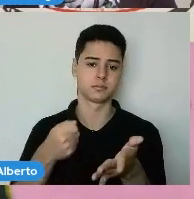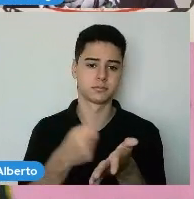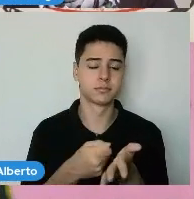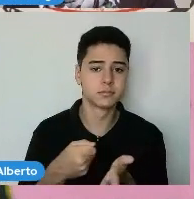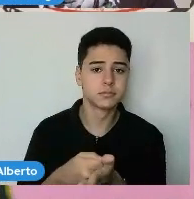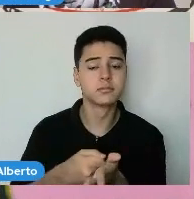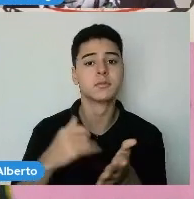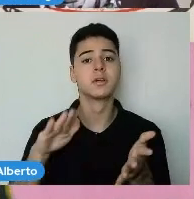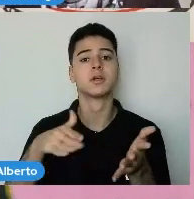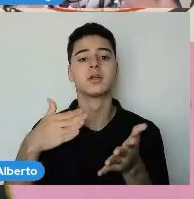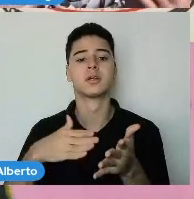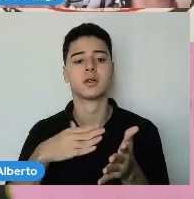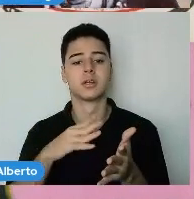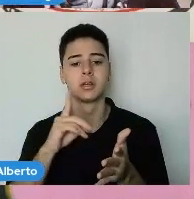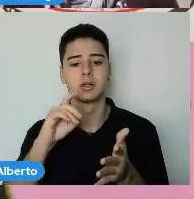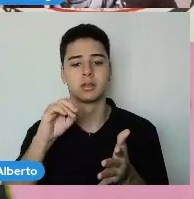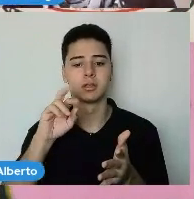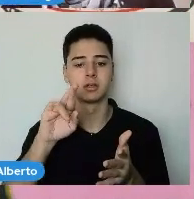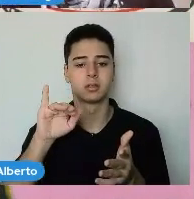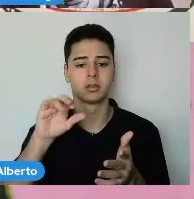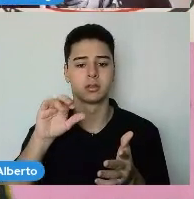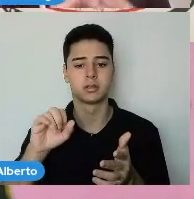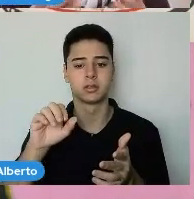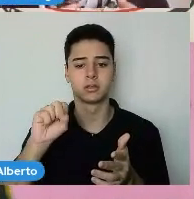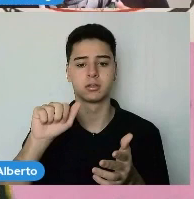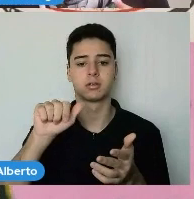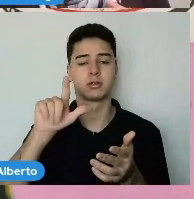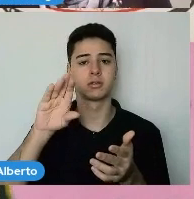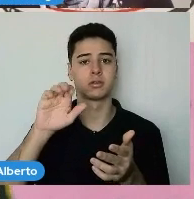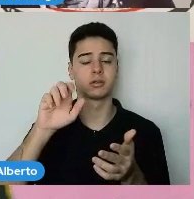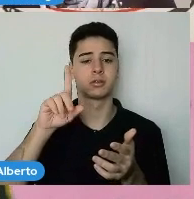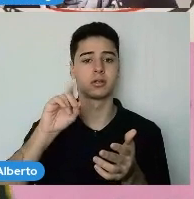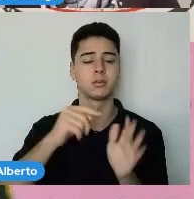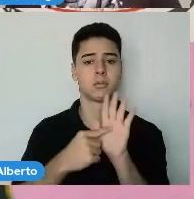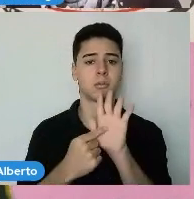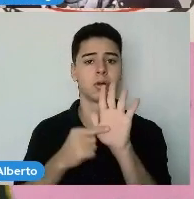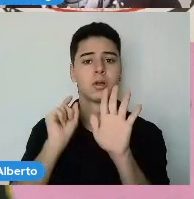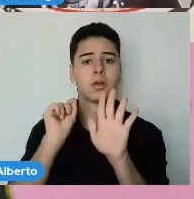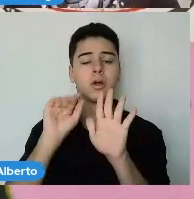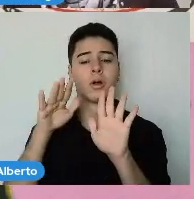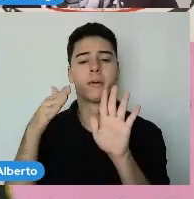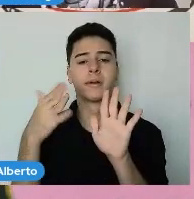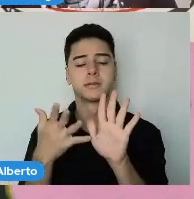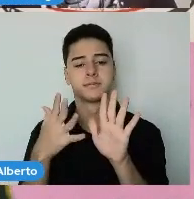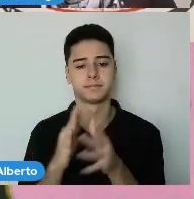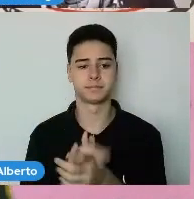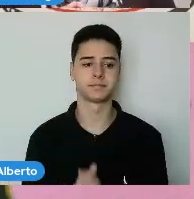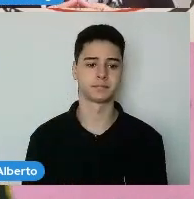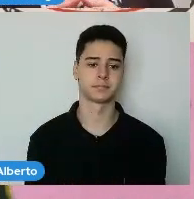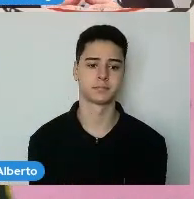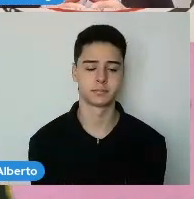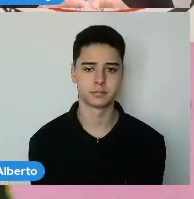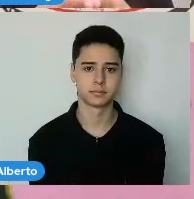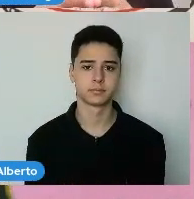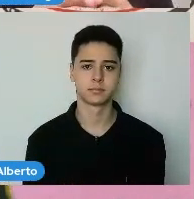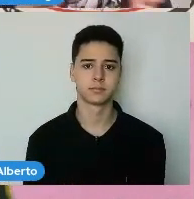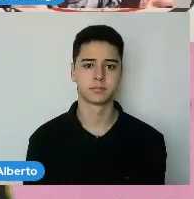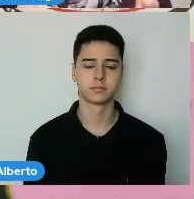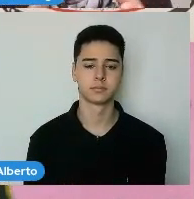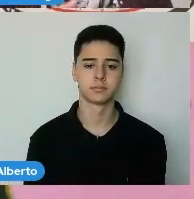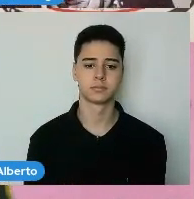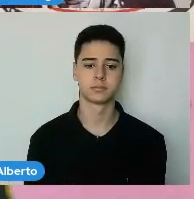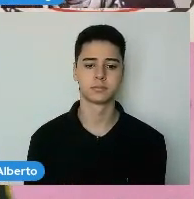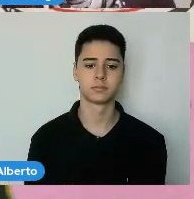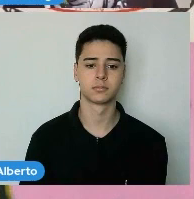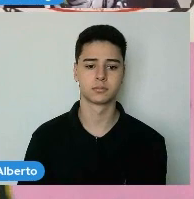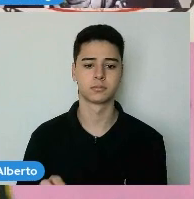E aí a Dora Salcedo está evidenciando justamente isso. Então, nessa obra dela, que, que é esse